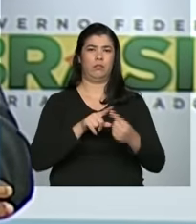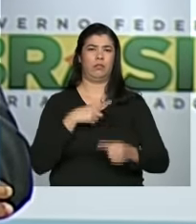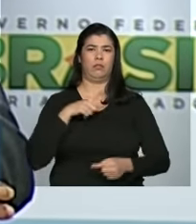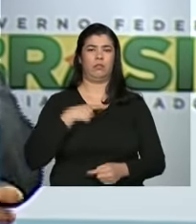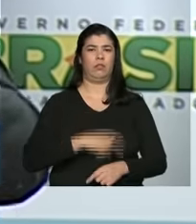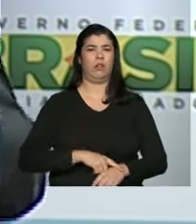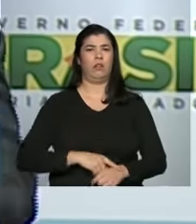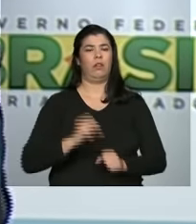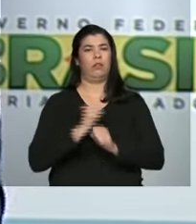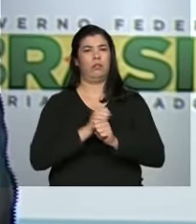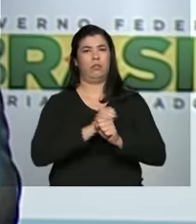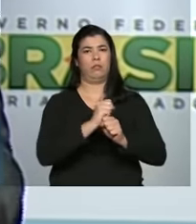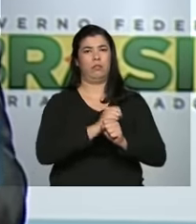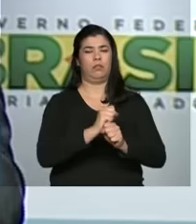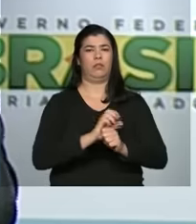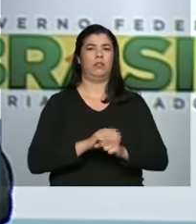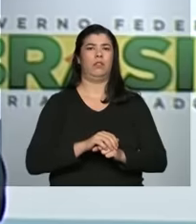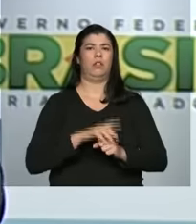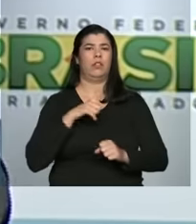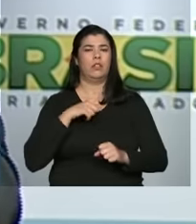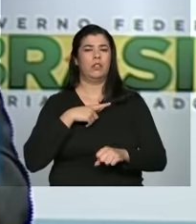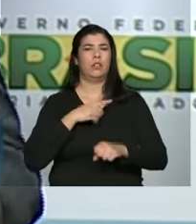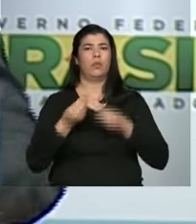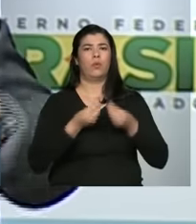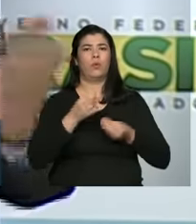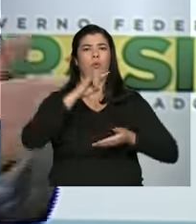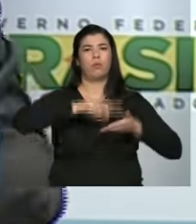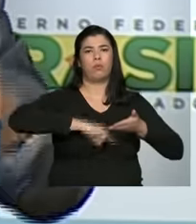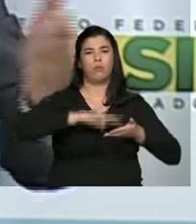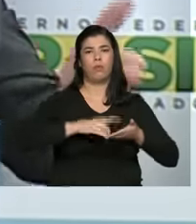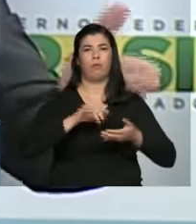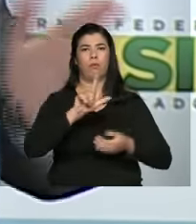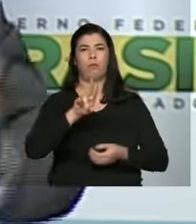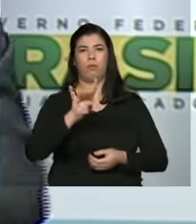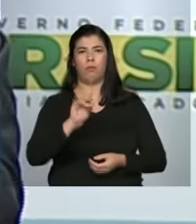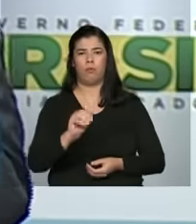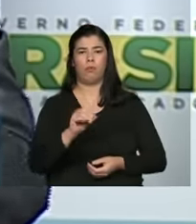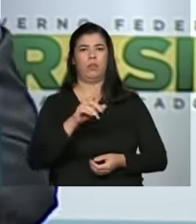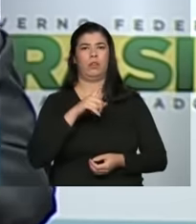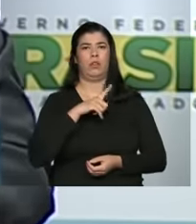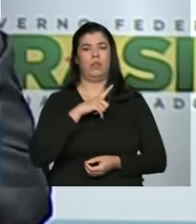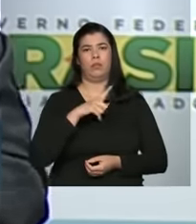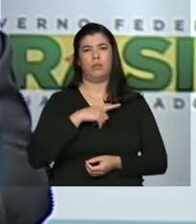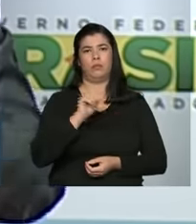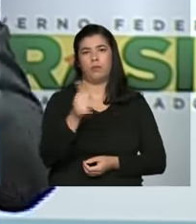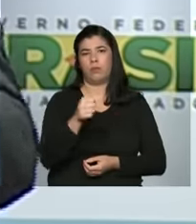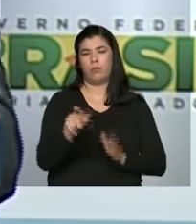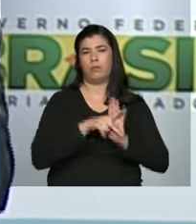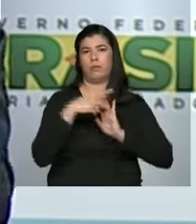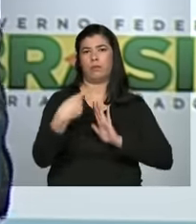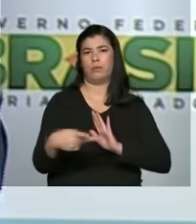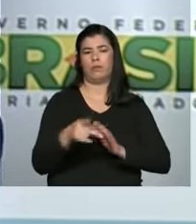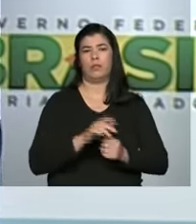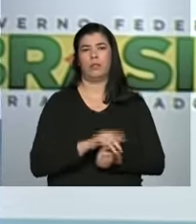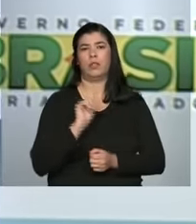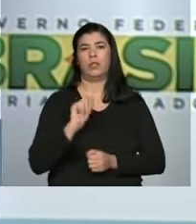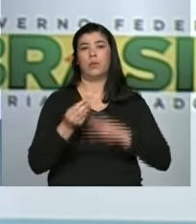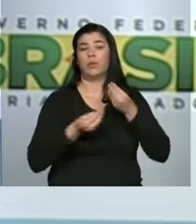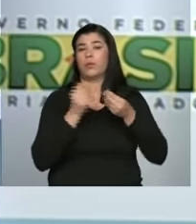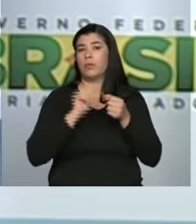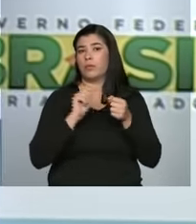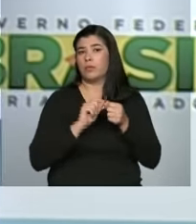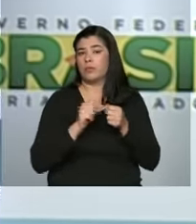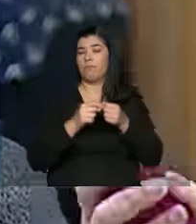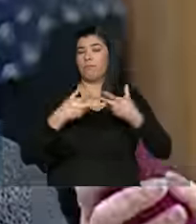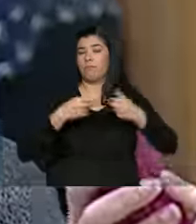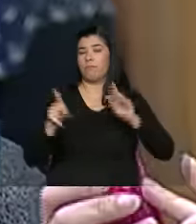todo o tempo do mundo para fazer uma solicitação um laudo dizendo por que não dá para usar e ser avaliado Então são exatamente as circunstâncias